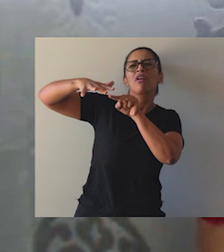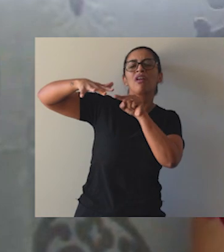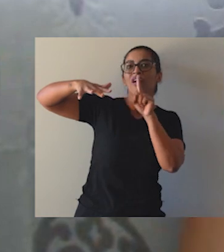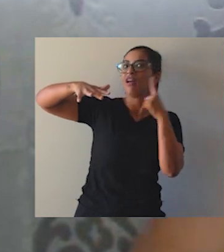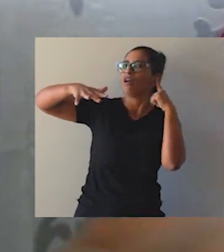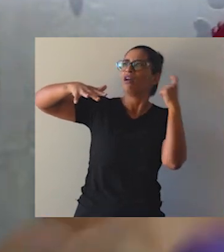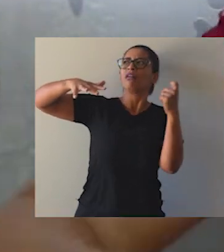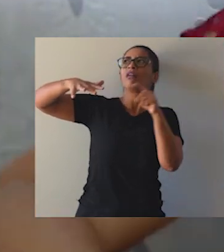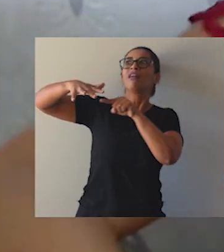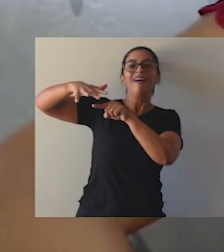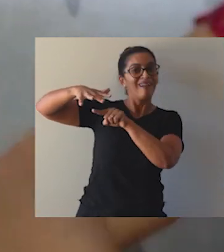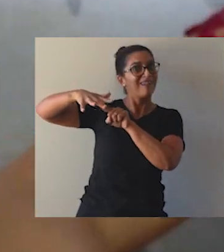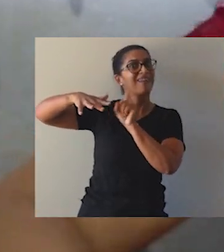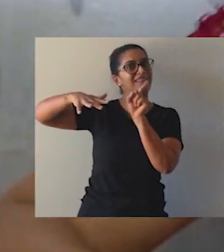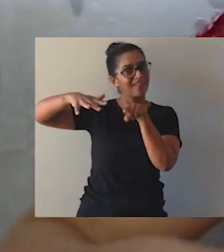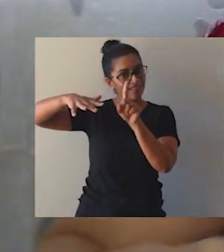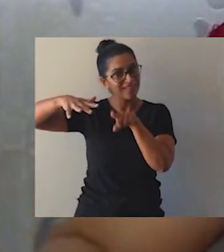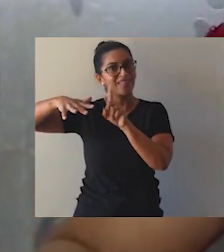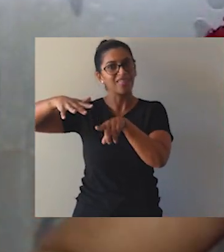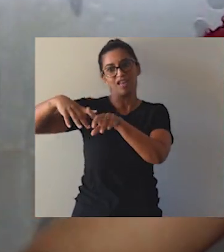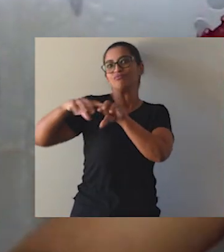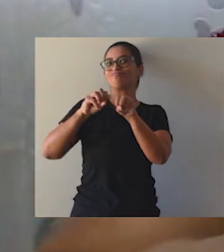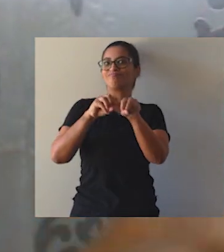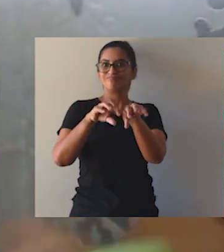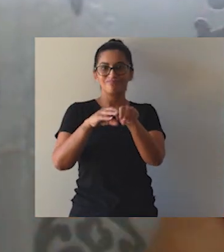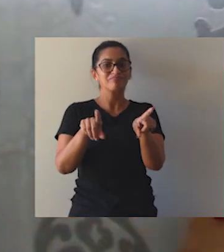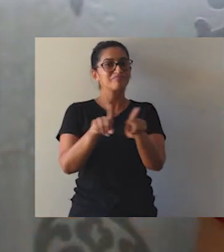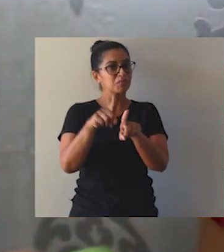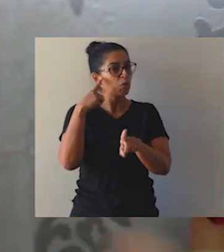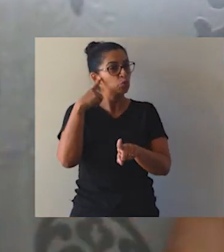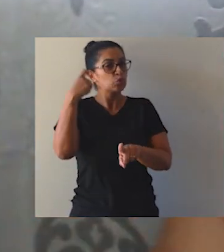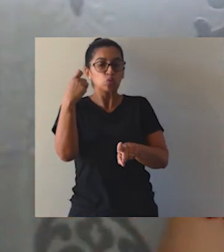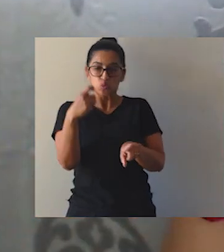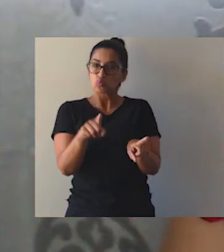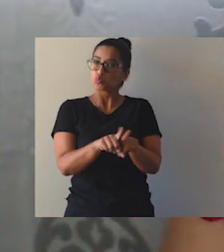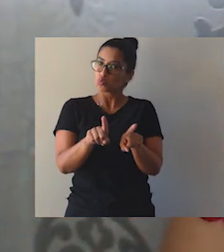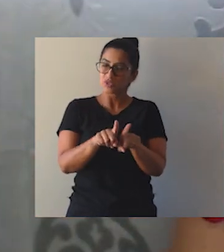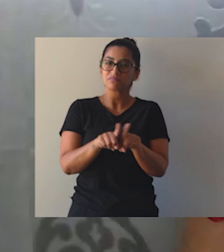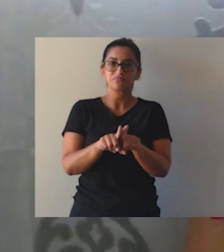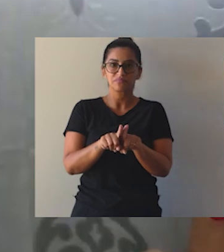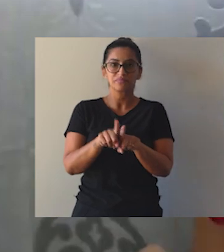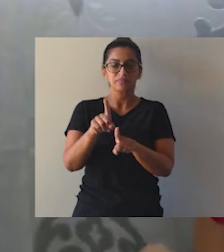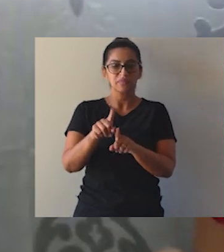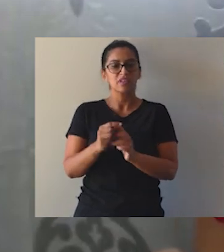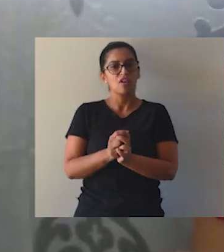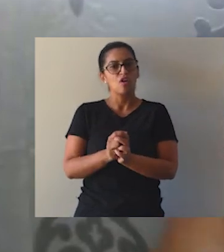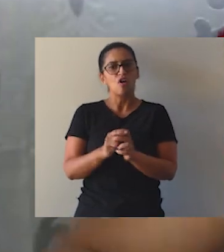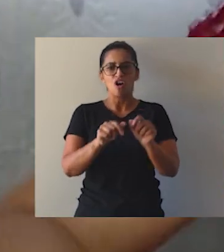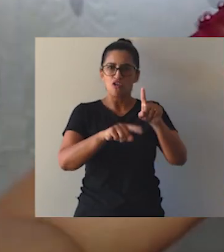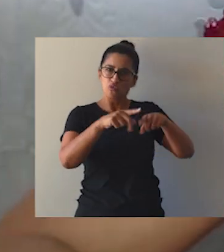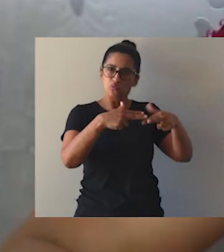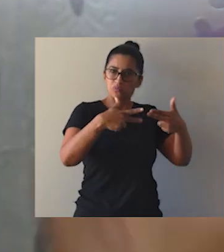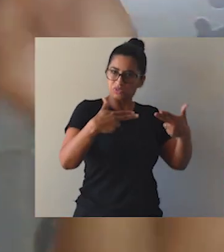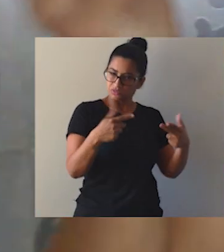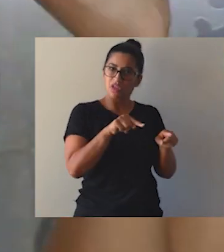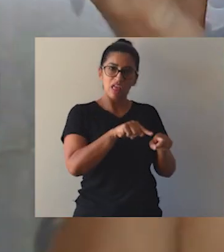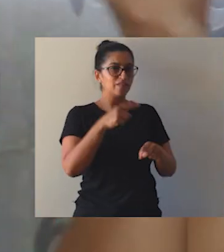escolar tem. Então, a gente pode fazer assim também, ó. Som, o que ele vai discriminar? Sons diferentes.